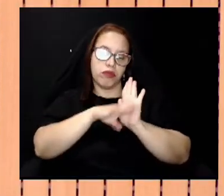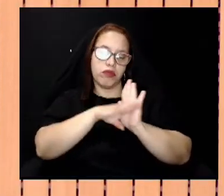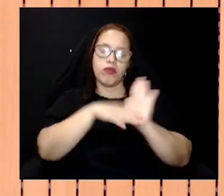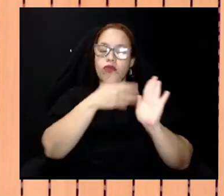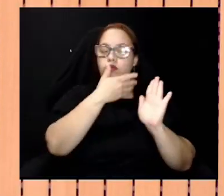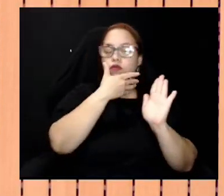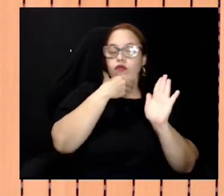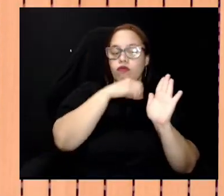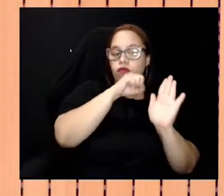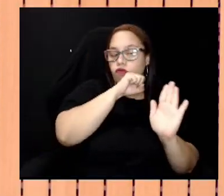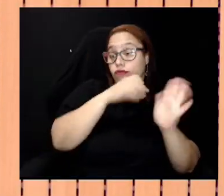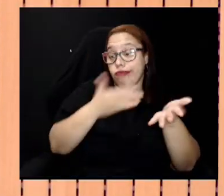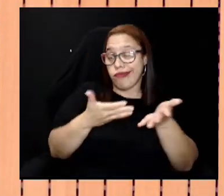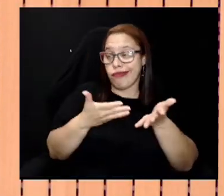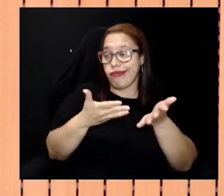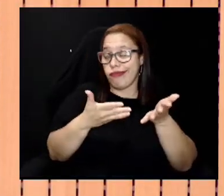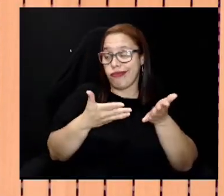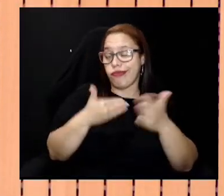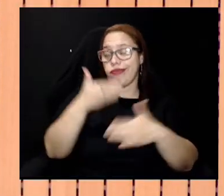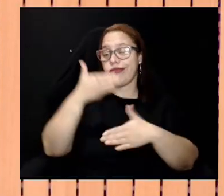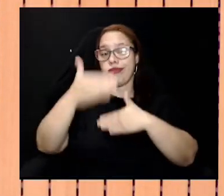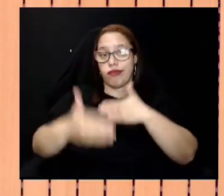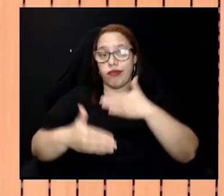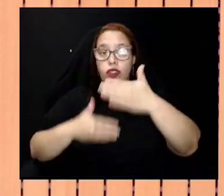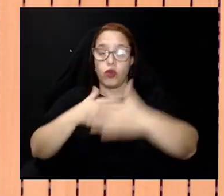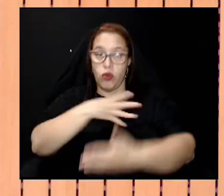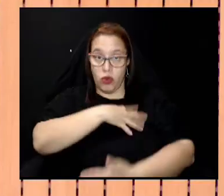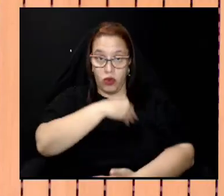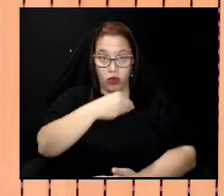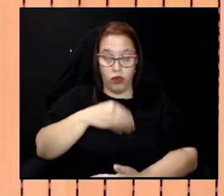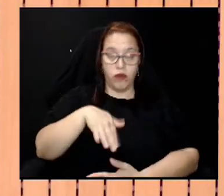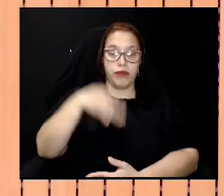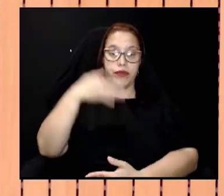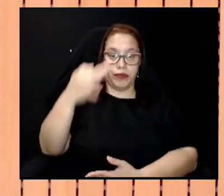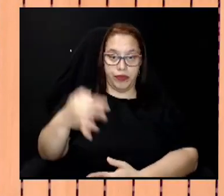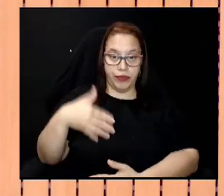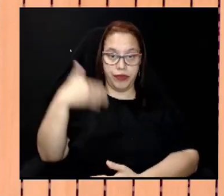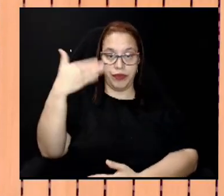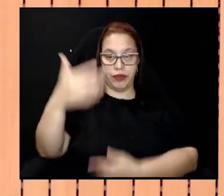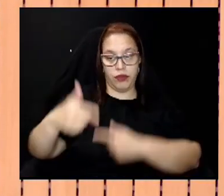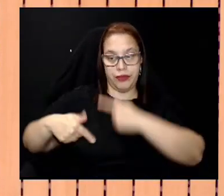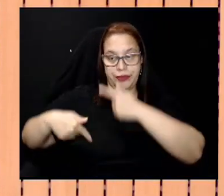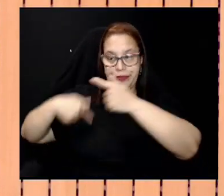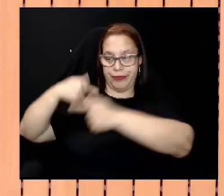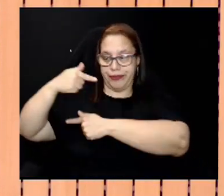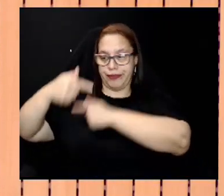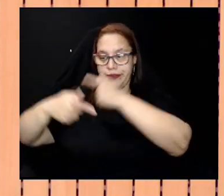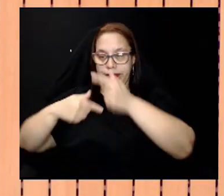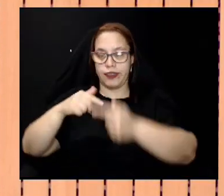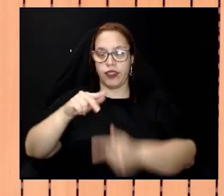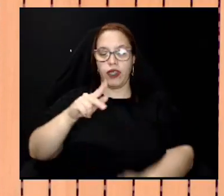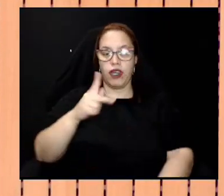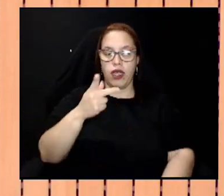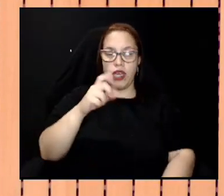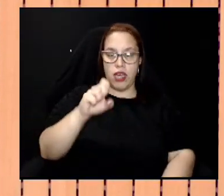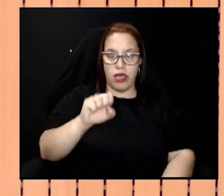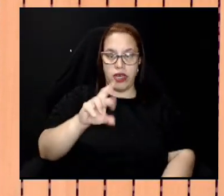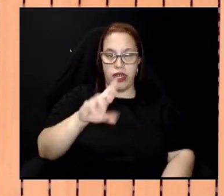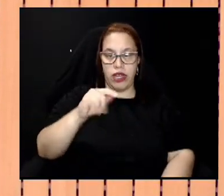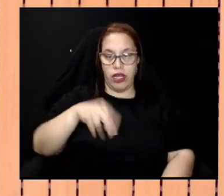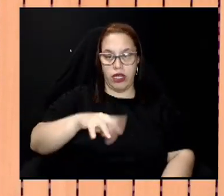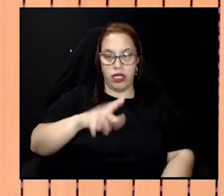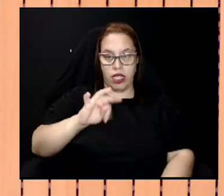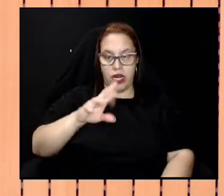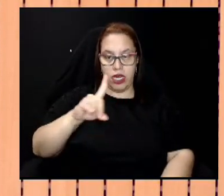e a gente passa isso adiante para os filhos e assim sucessivamente. Então, quando nós falamos de hereditariedade, o câncer